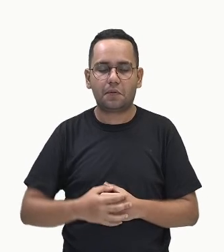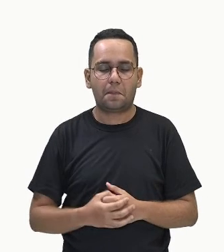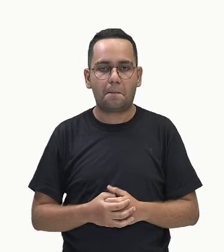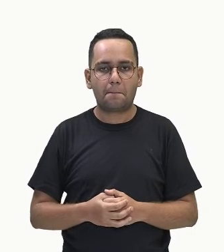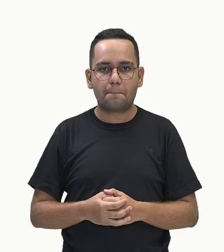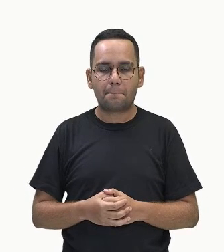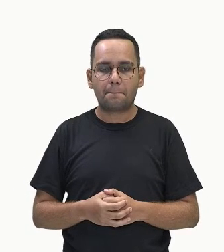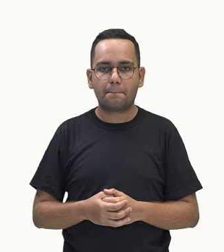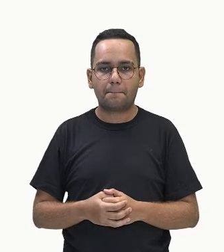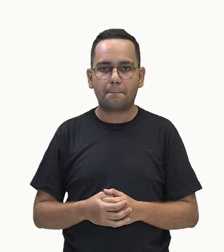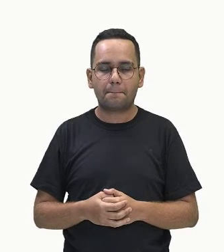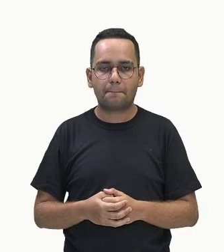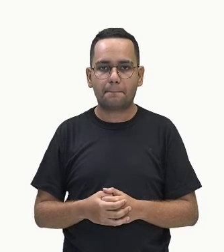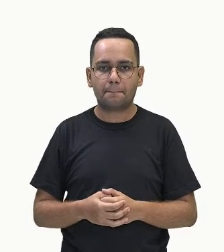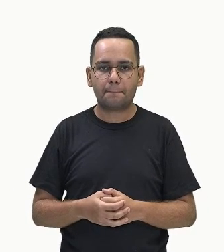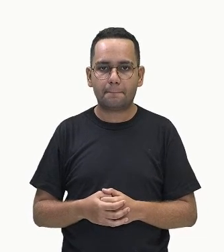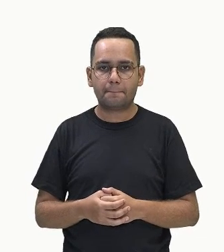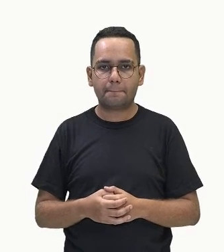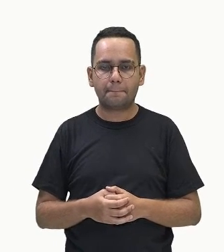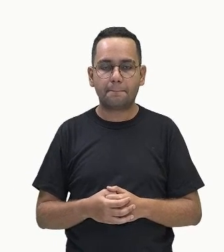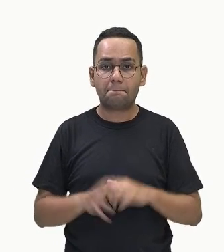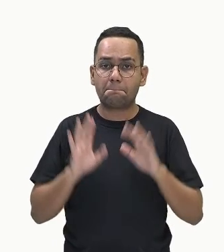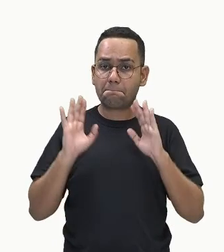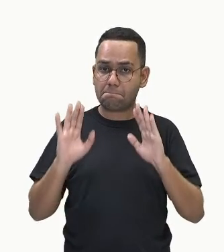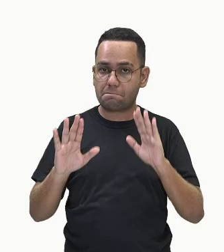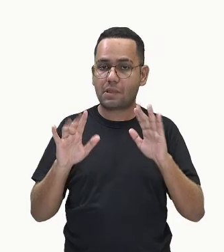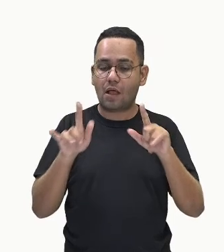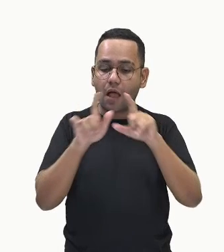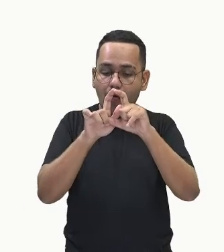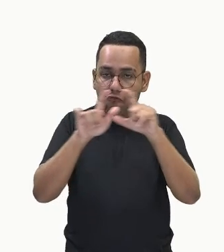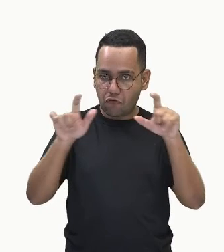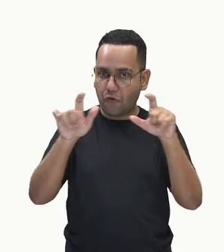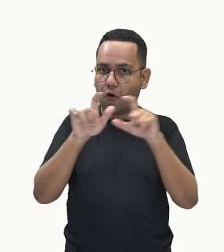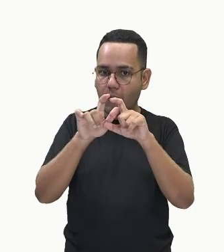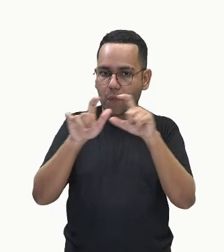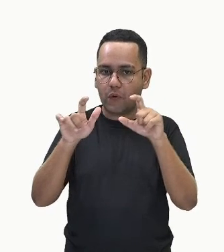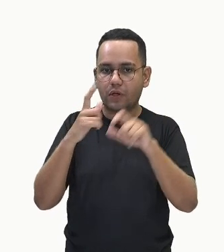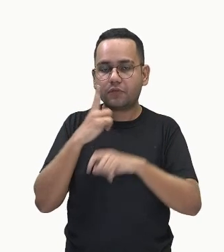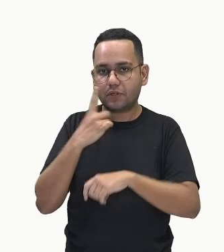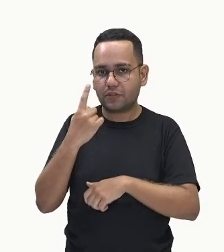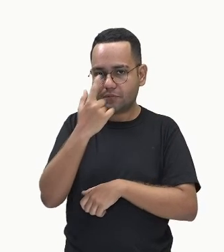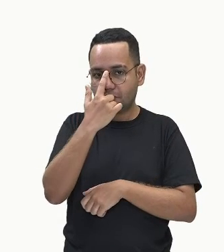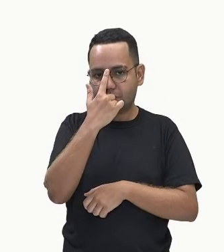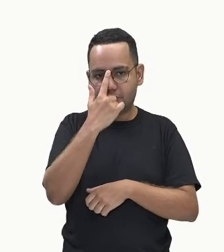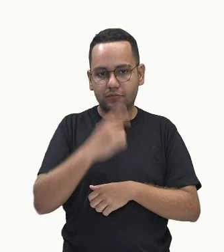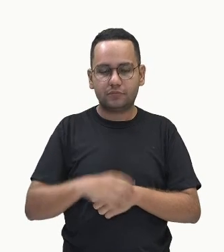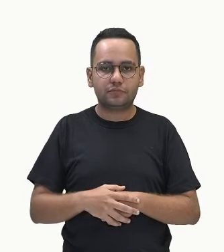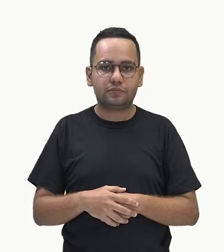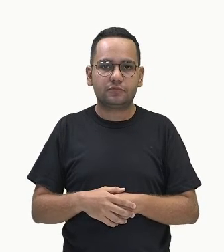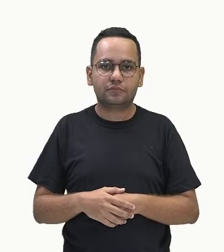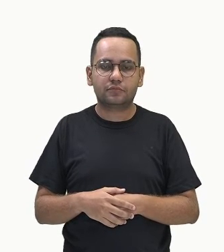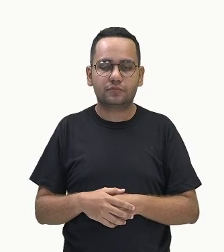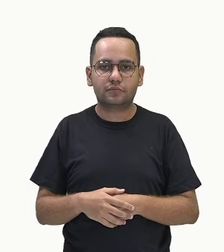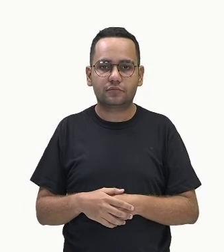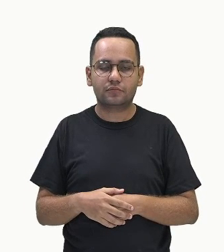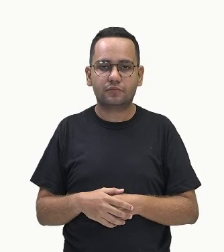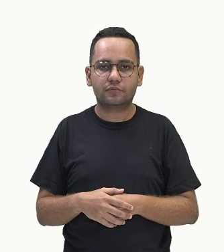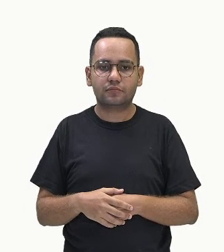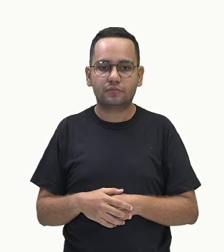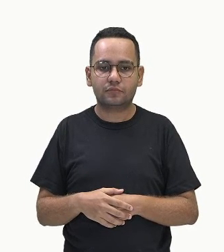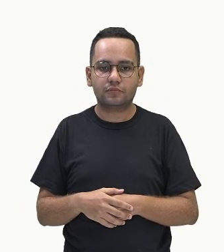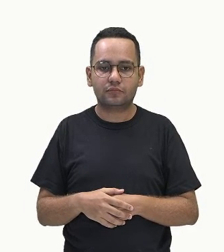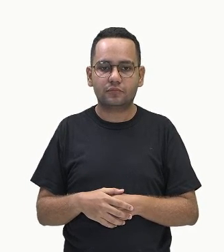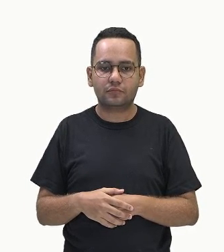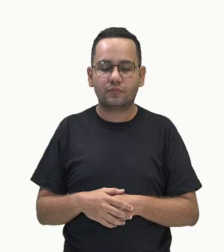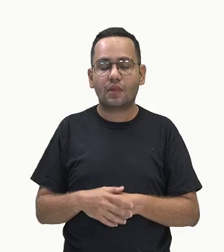ok? Lembrando que essa expressão, tá, que está aqui, ó, destacado em rosa, é a expressão